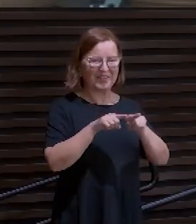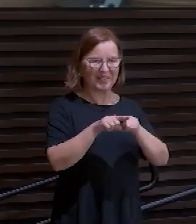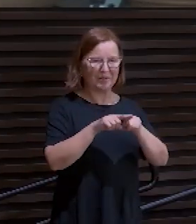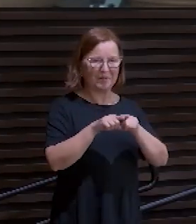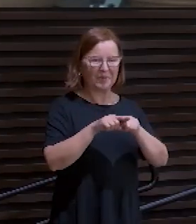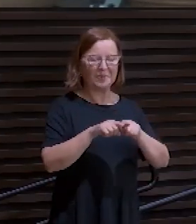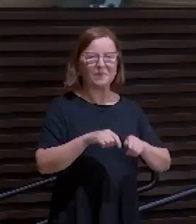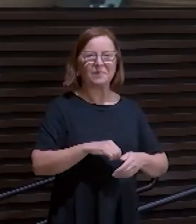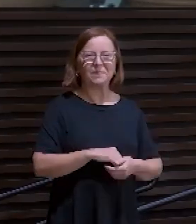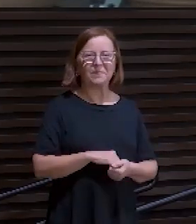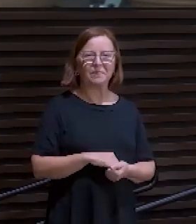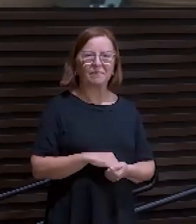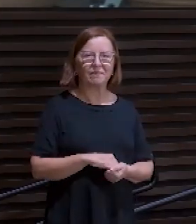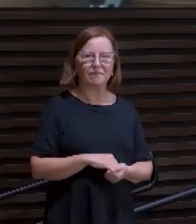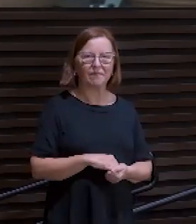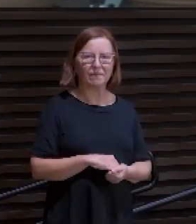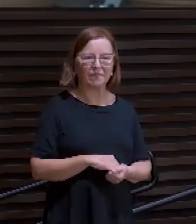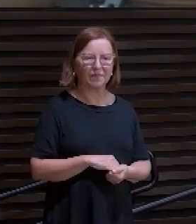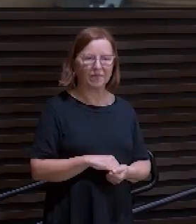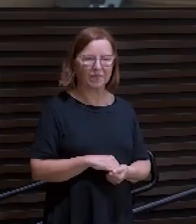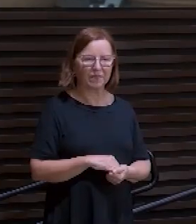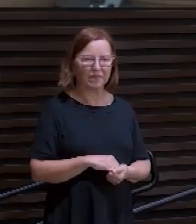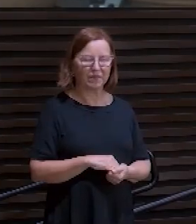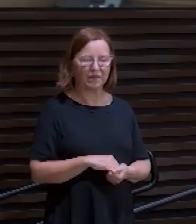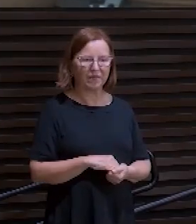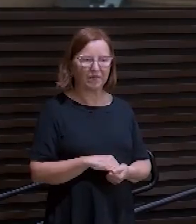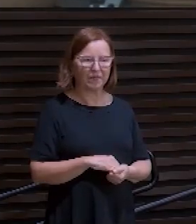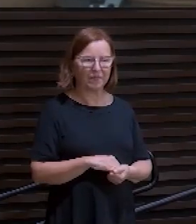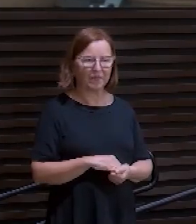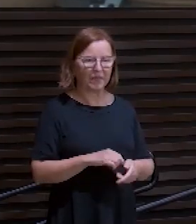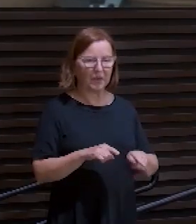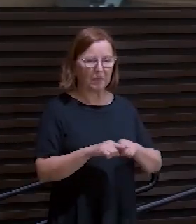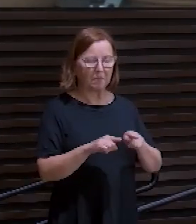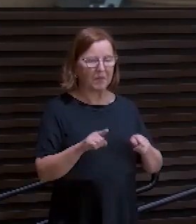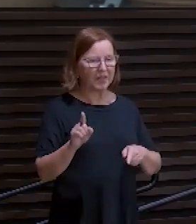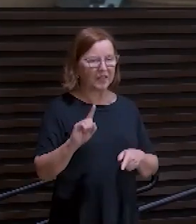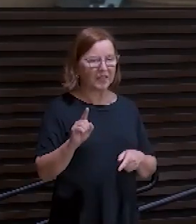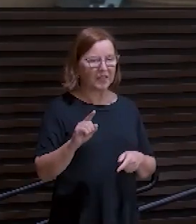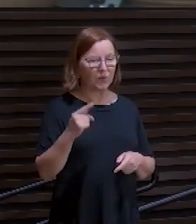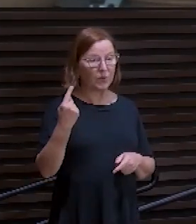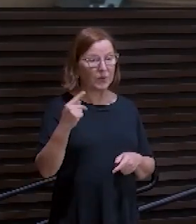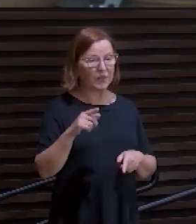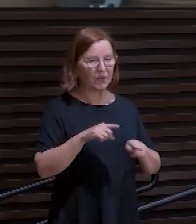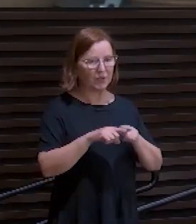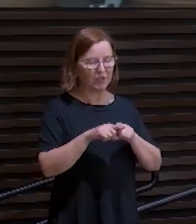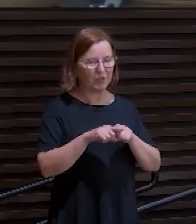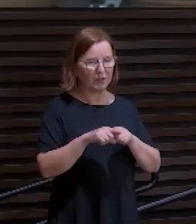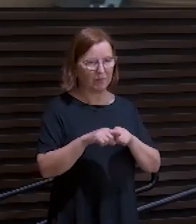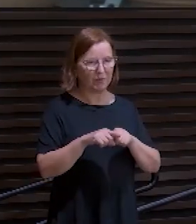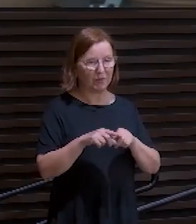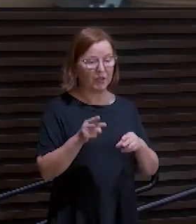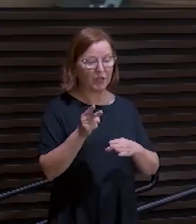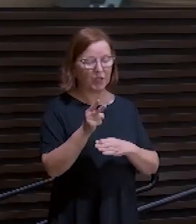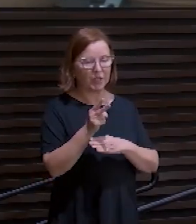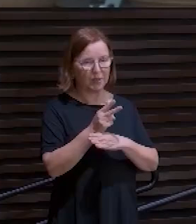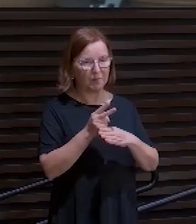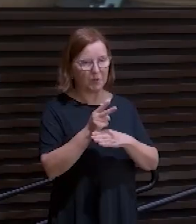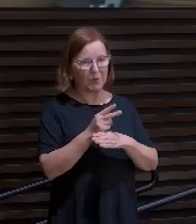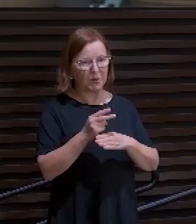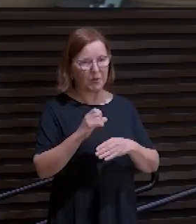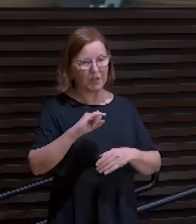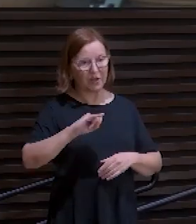Mas não é Benjamim que vai a José. Não são os irmãos que vão a José, percebe? É José que